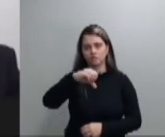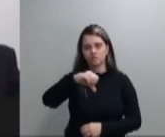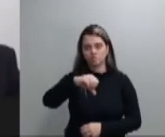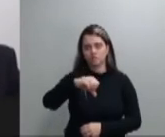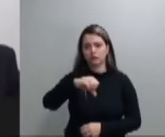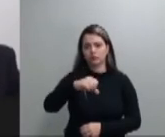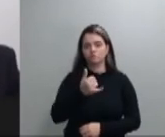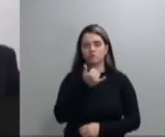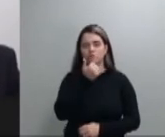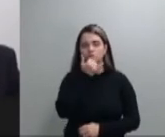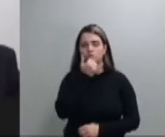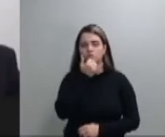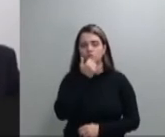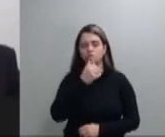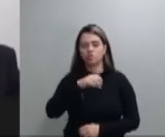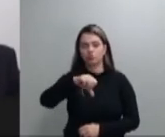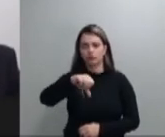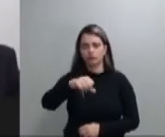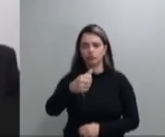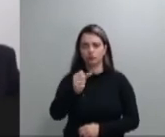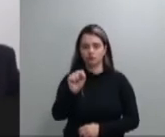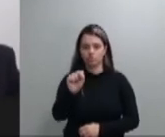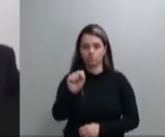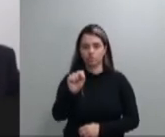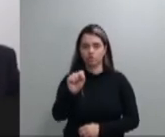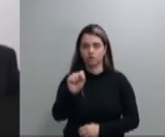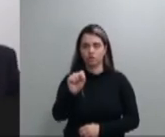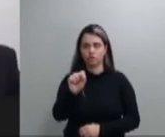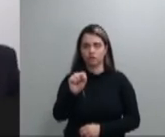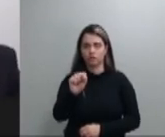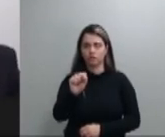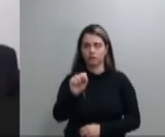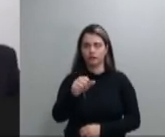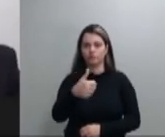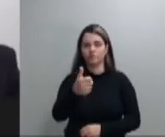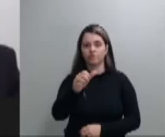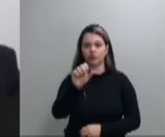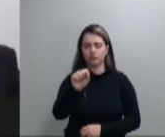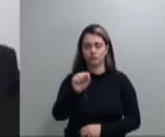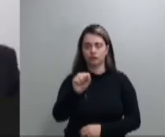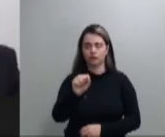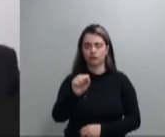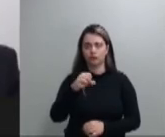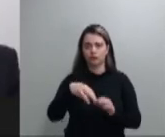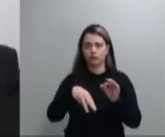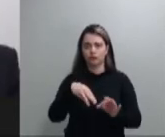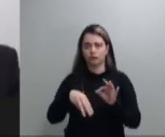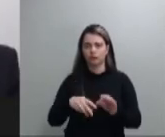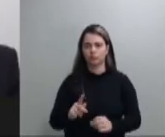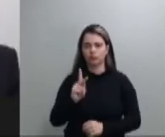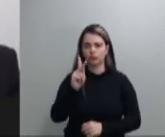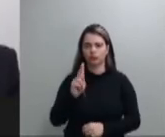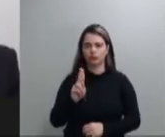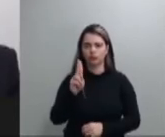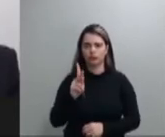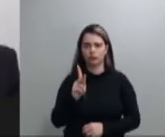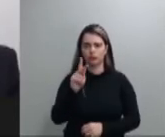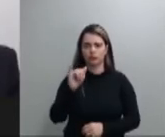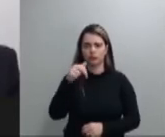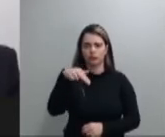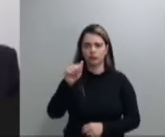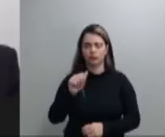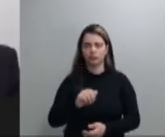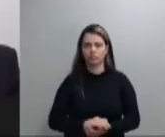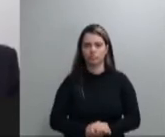de 18 de 18 ministro Cuquinha outro de 18 também os 3 de